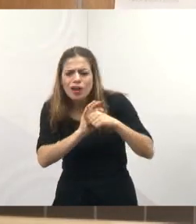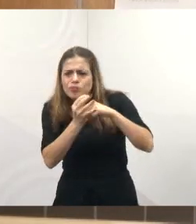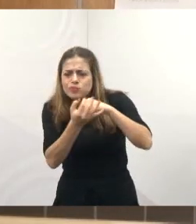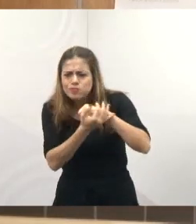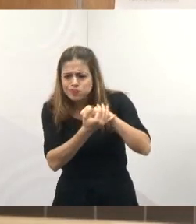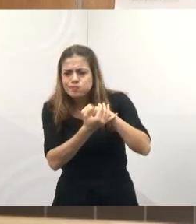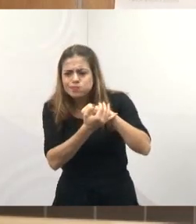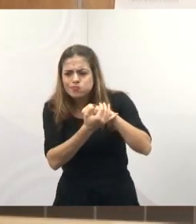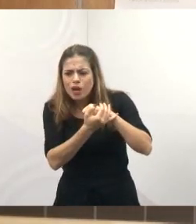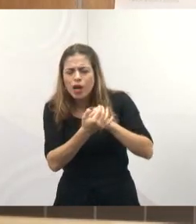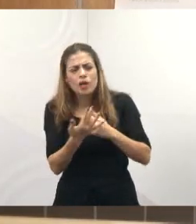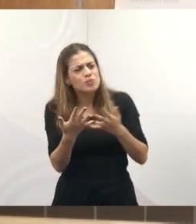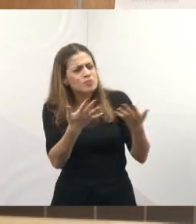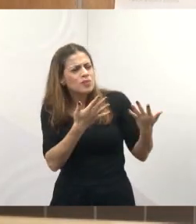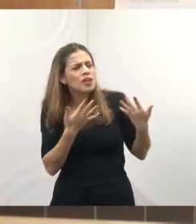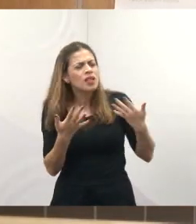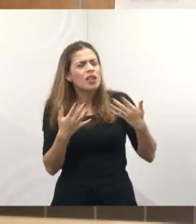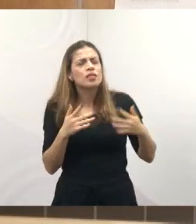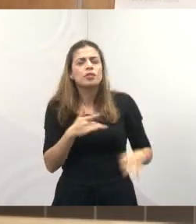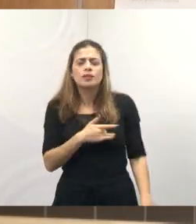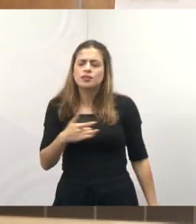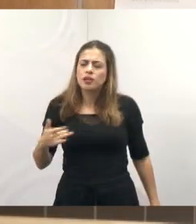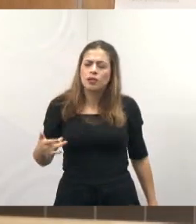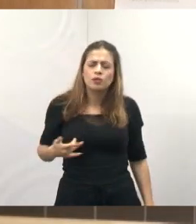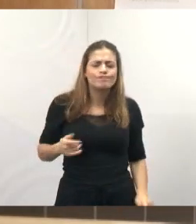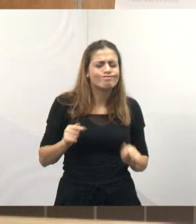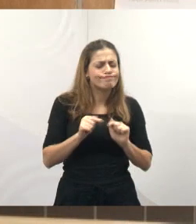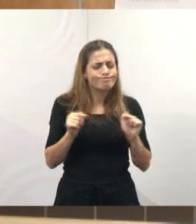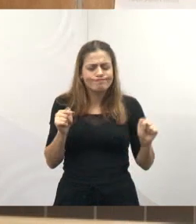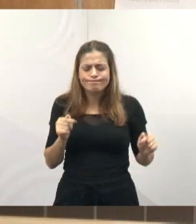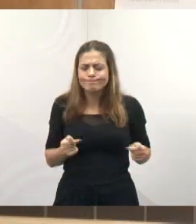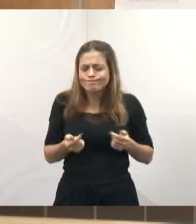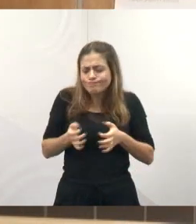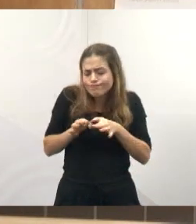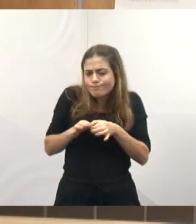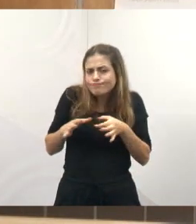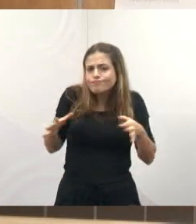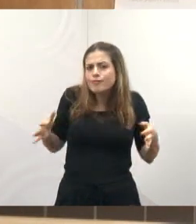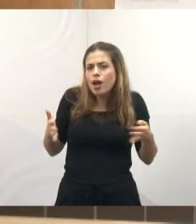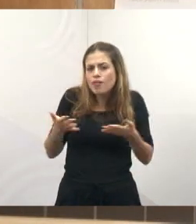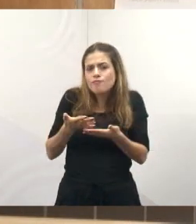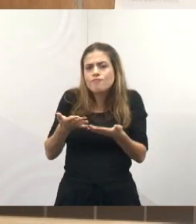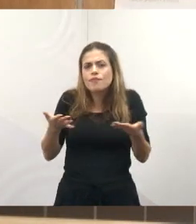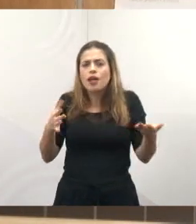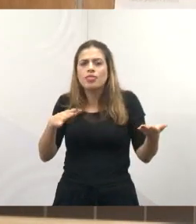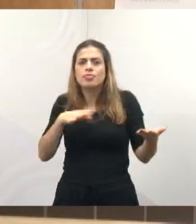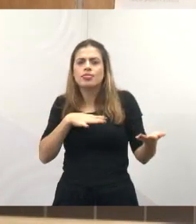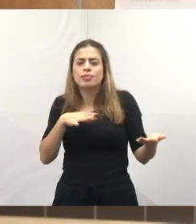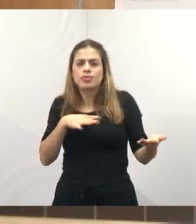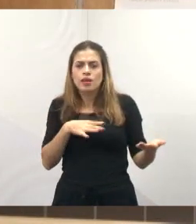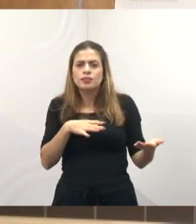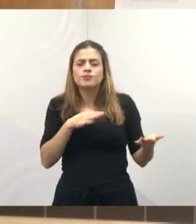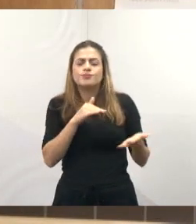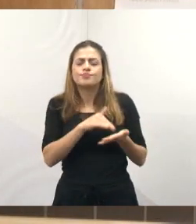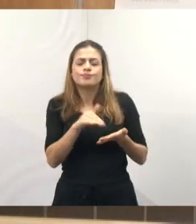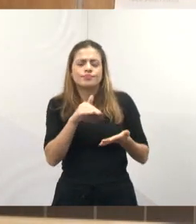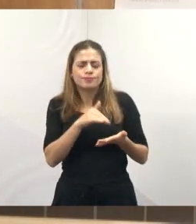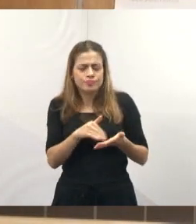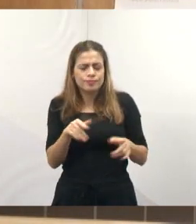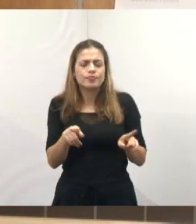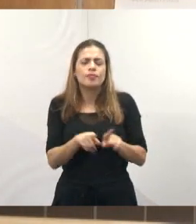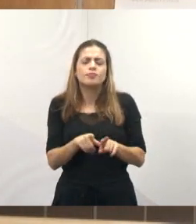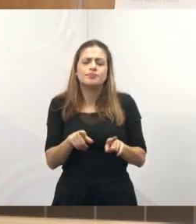muitos servidores se desprenderam, se colocaram a serviço da cidade. E todos os secretários fizeram